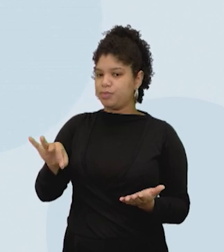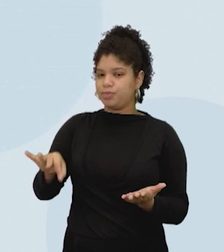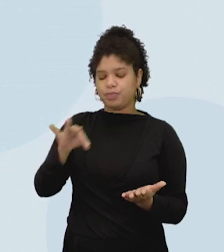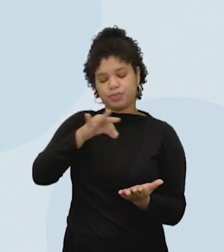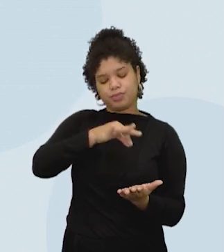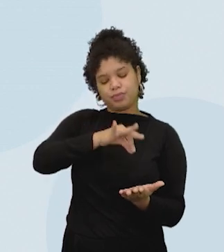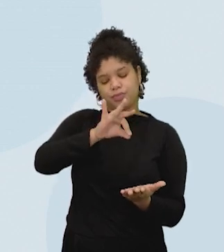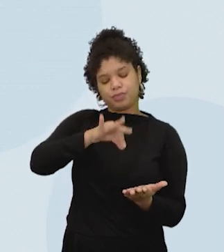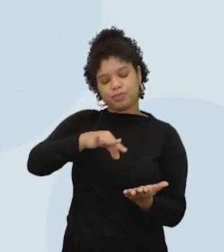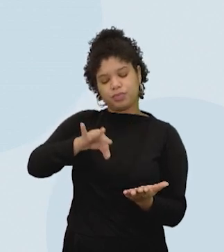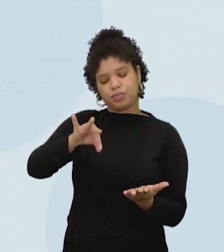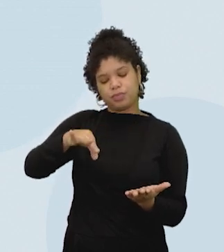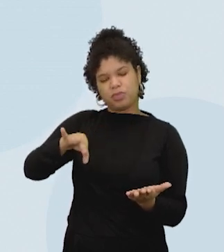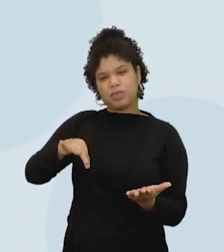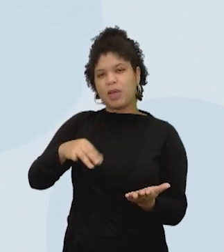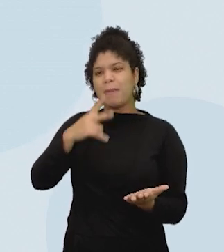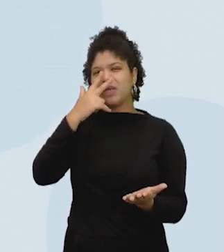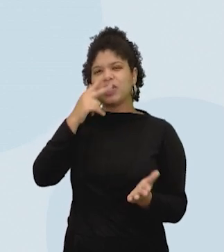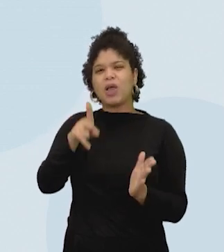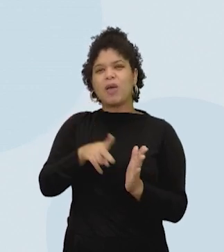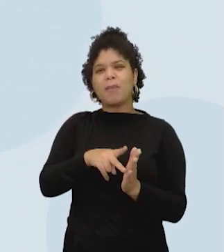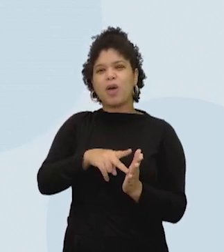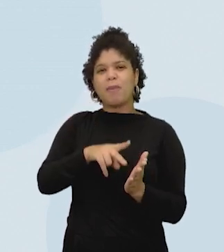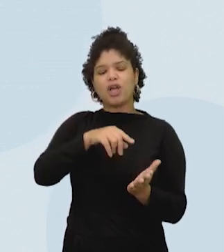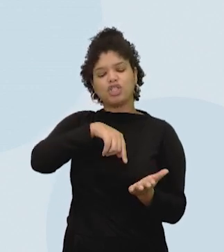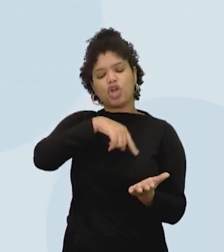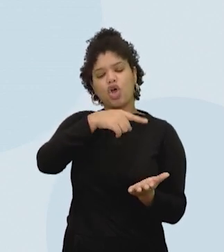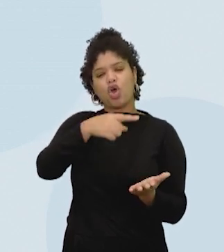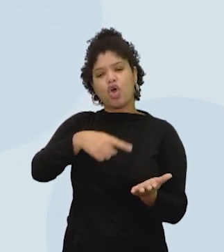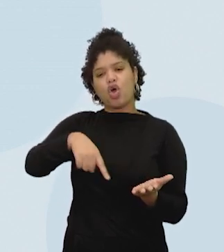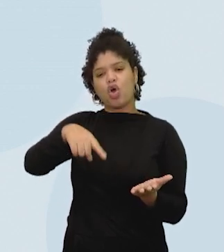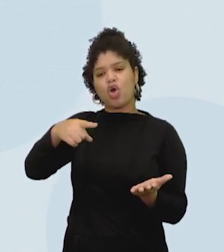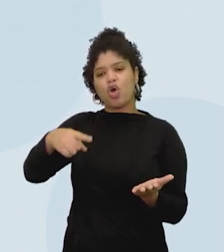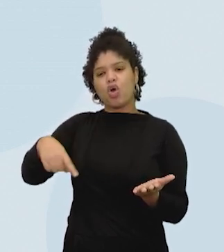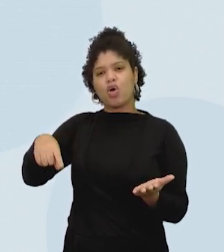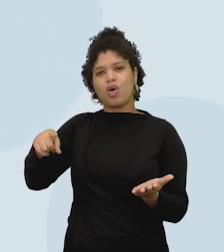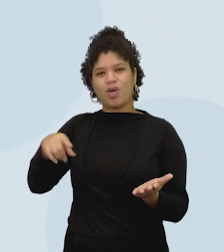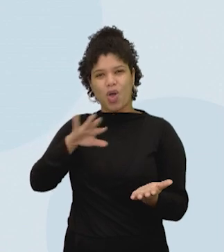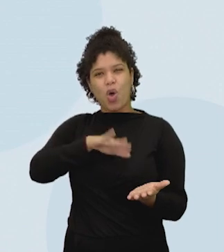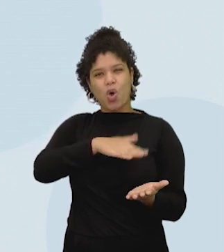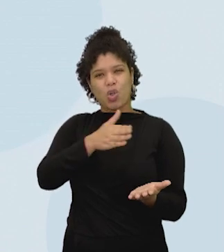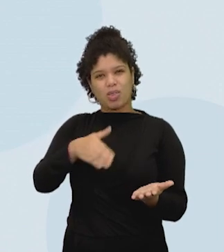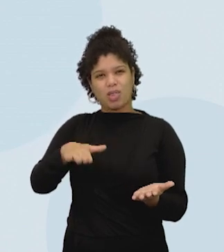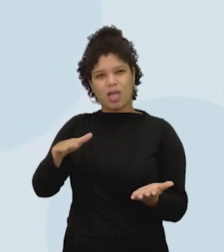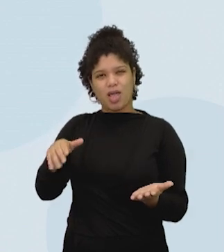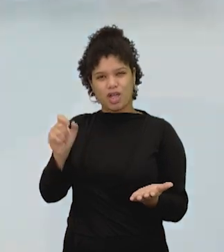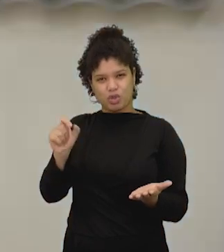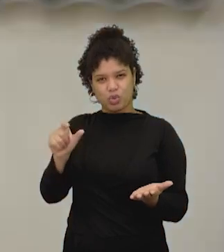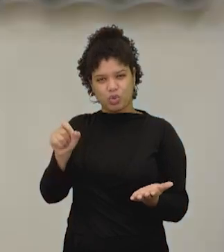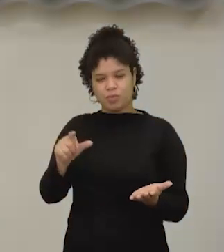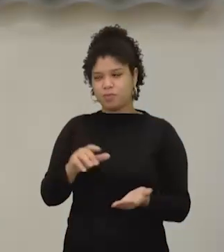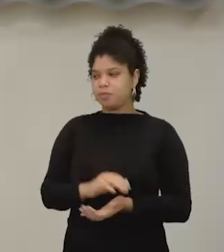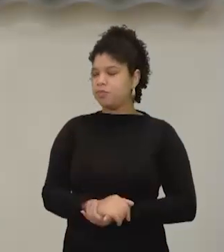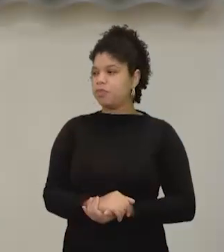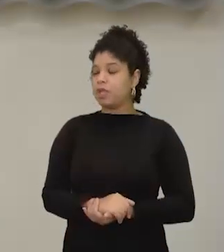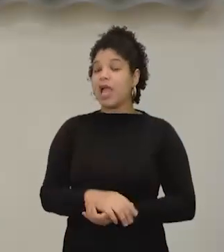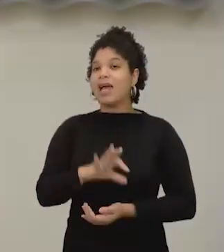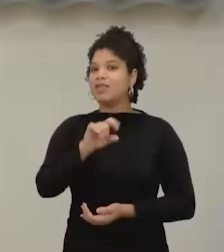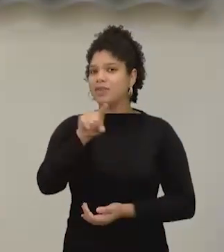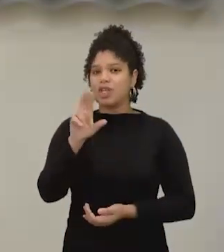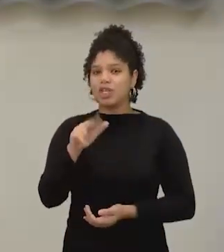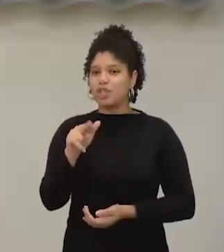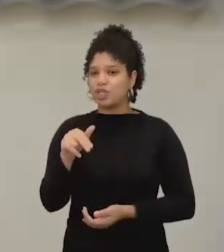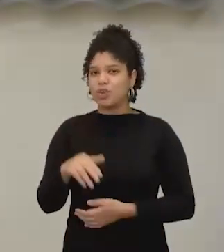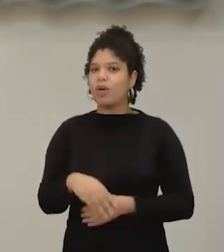ondas azuis. Umas ondinhas azuis, parece. Várias linhas em azuis. Sim. Aliás, quem nunca pintou com aquarela,